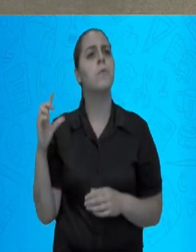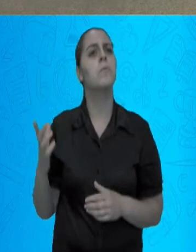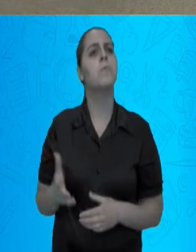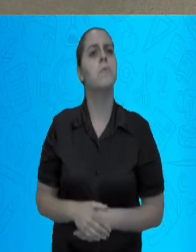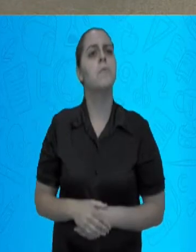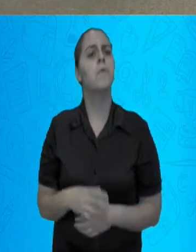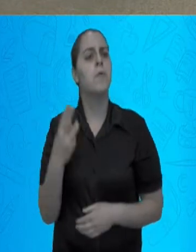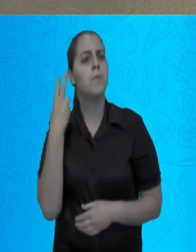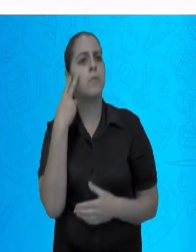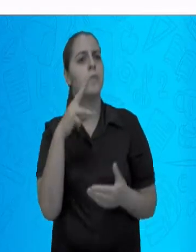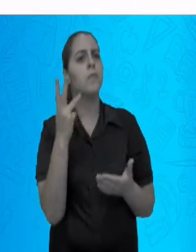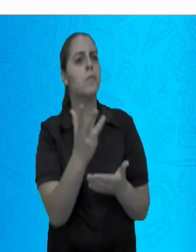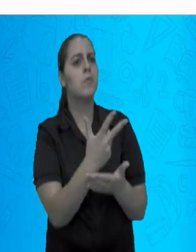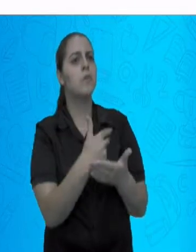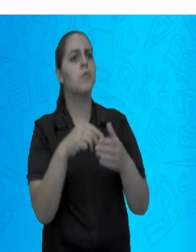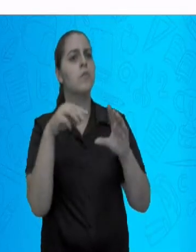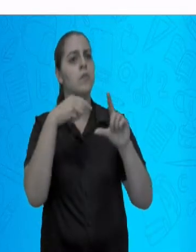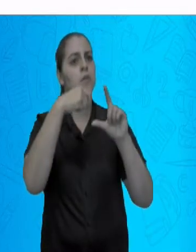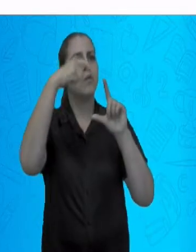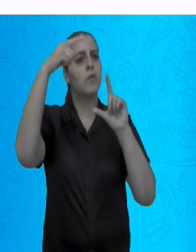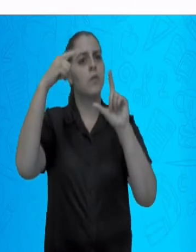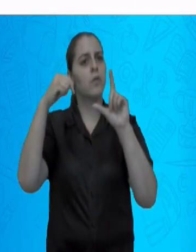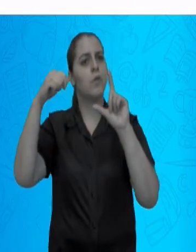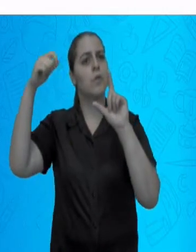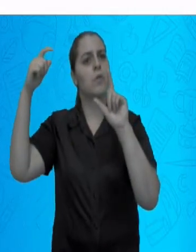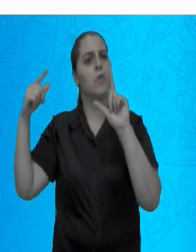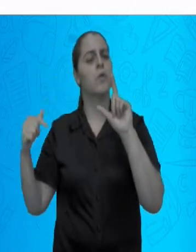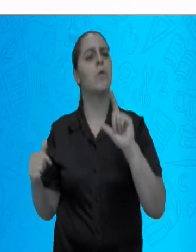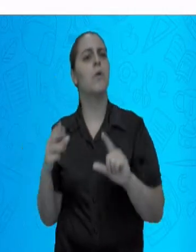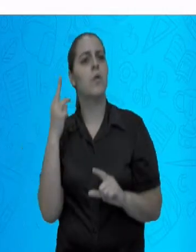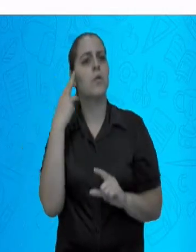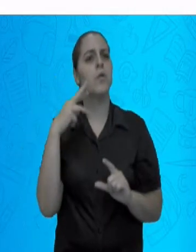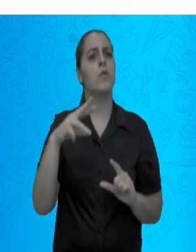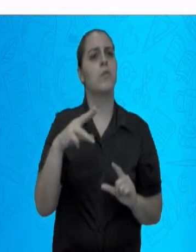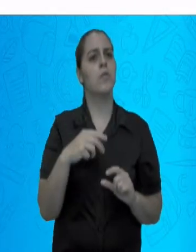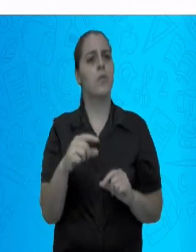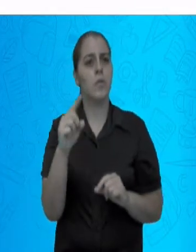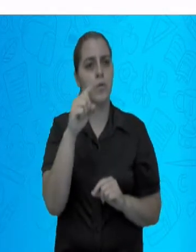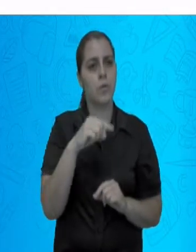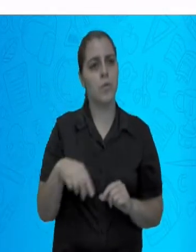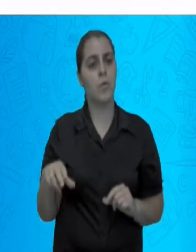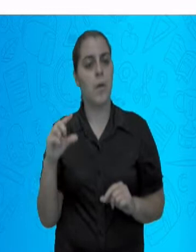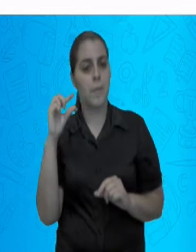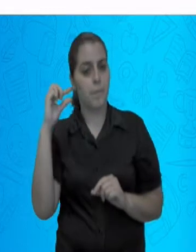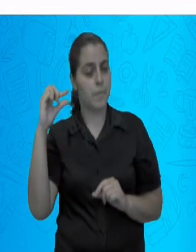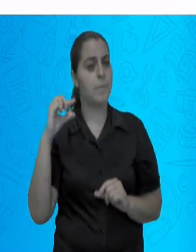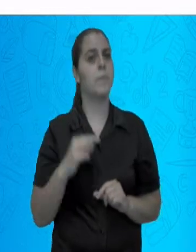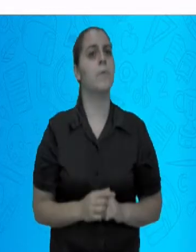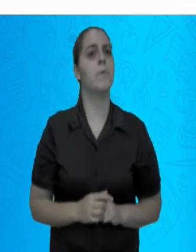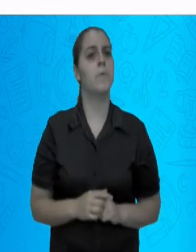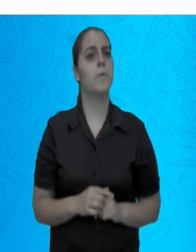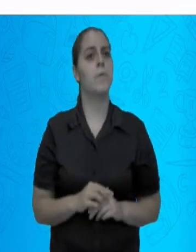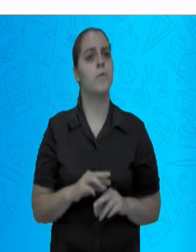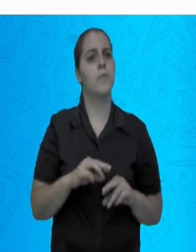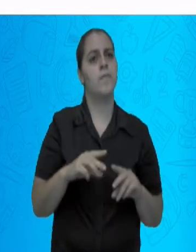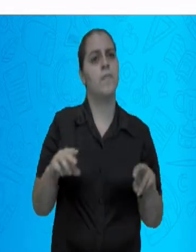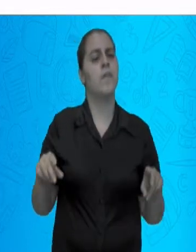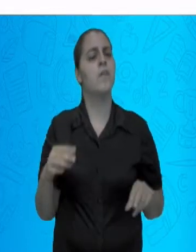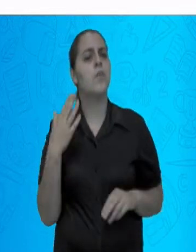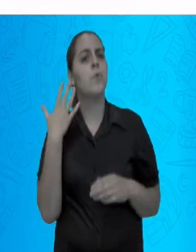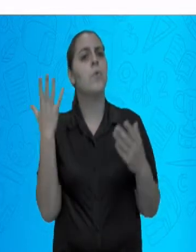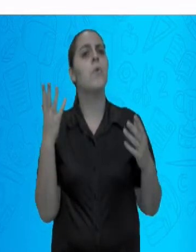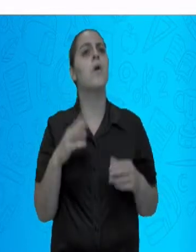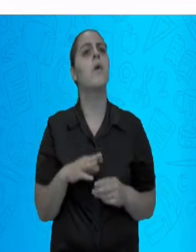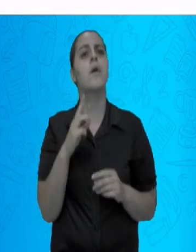gráfico. Isso mesmo. Olha, essa coluna aqui é a menor dentre as outras. E qual é que